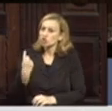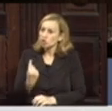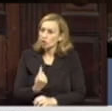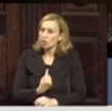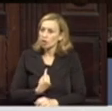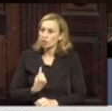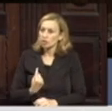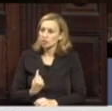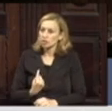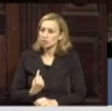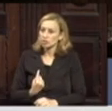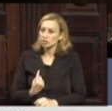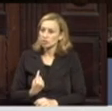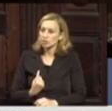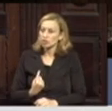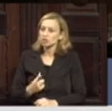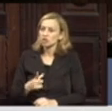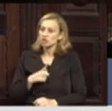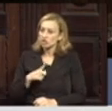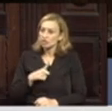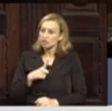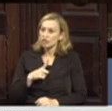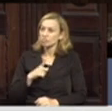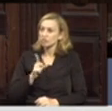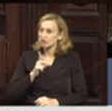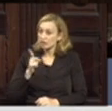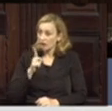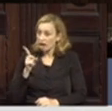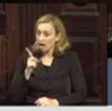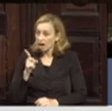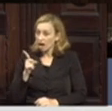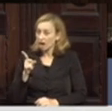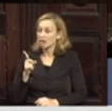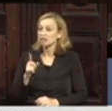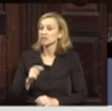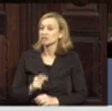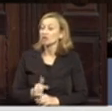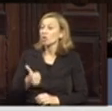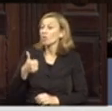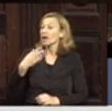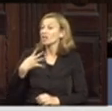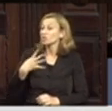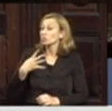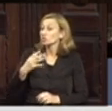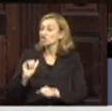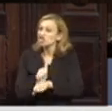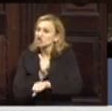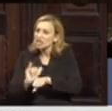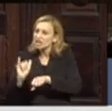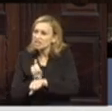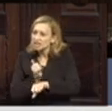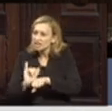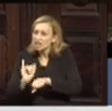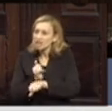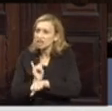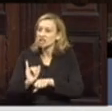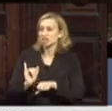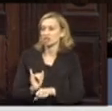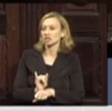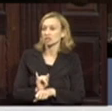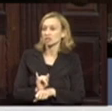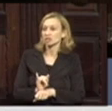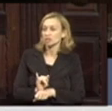forças de segurança, virá o combate ao roubo de carga, direcionando aí as áreas